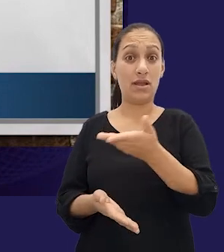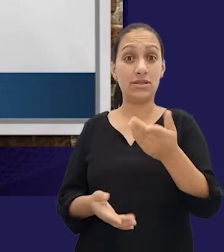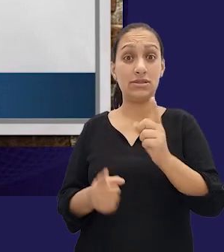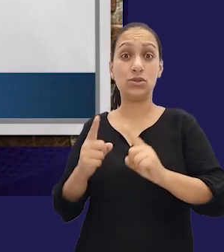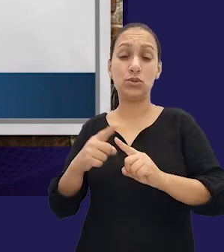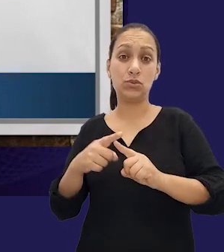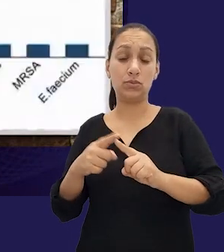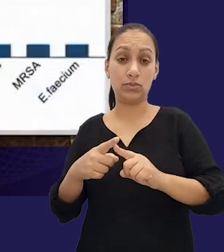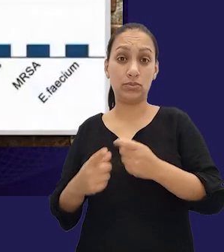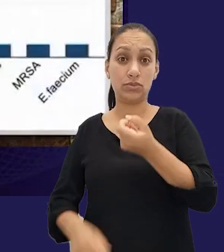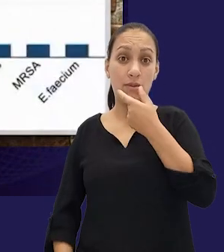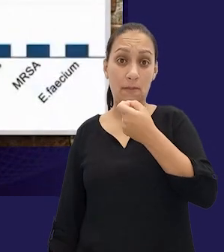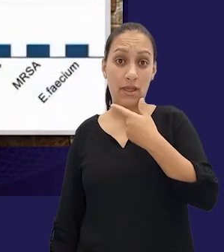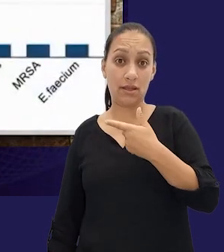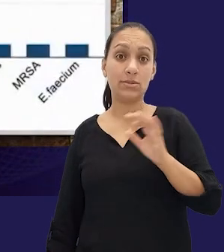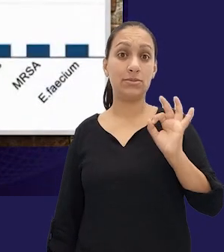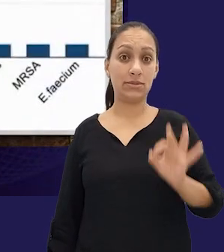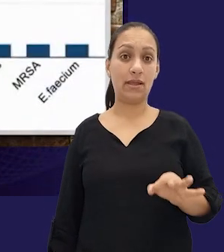antimicrobiano, né?